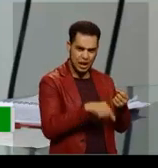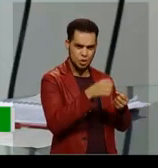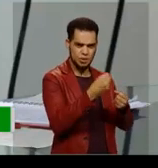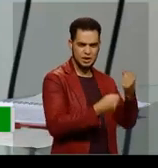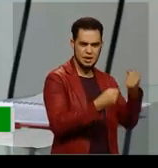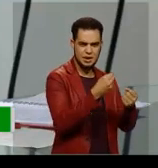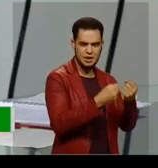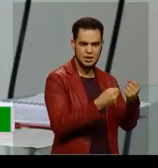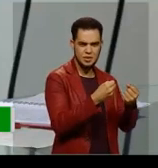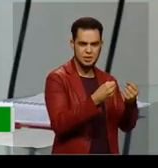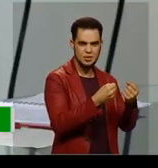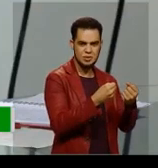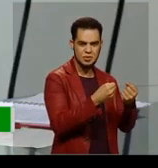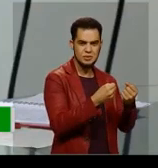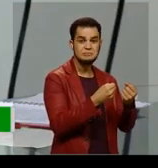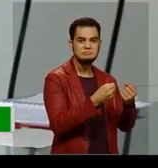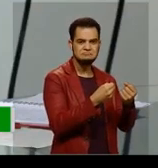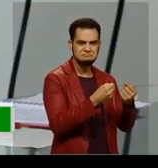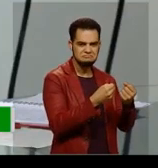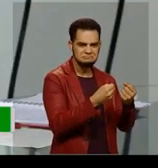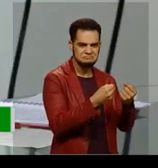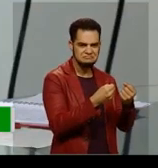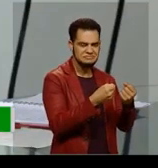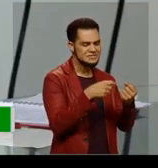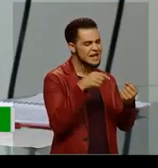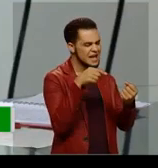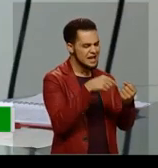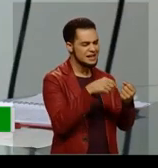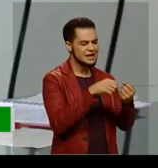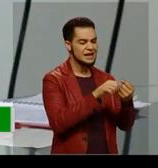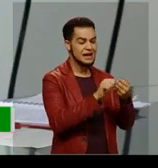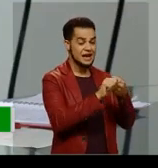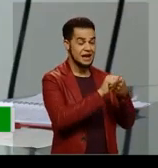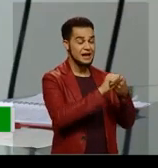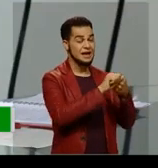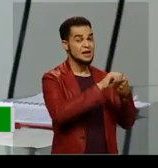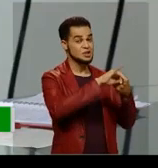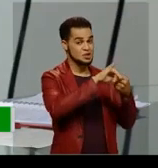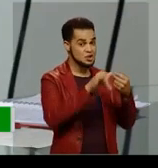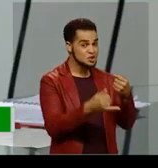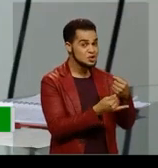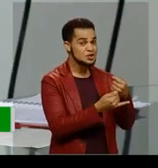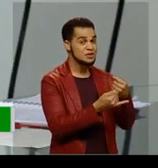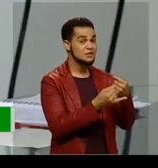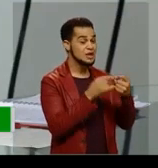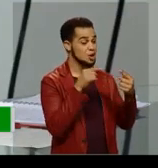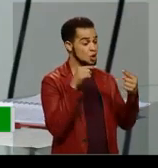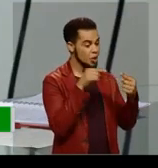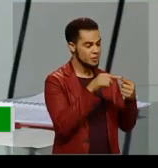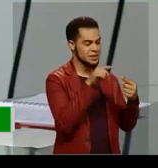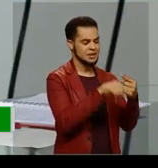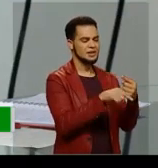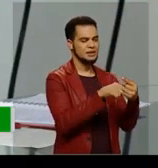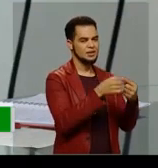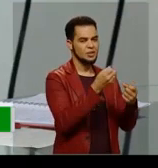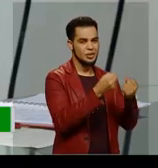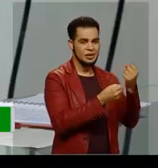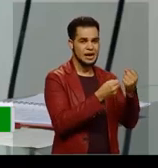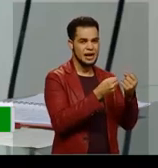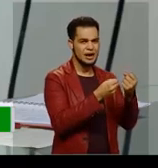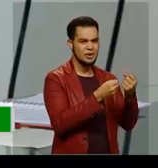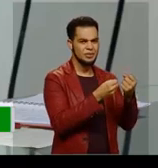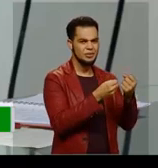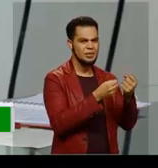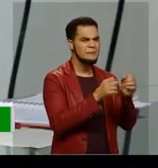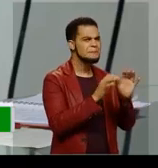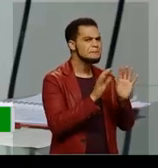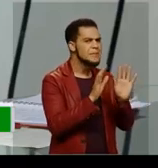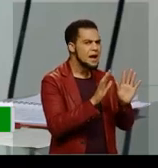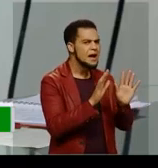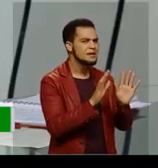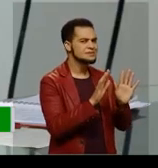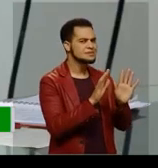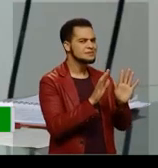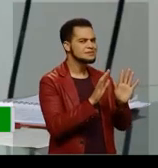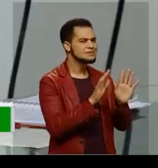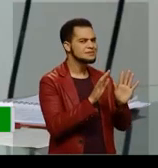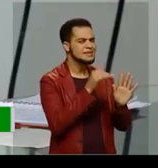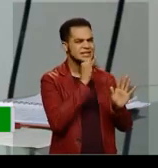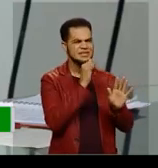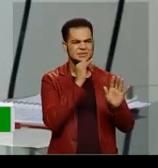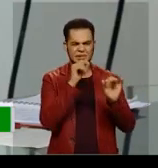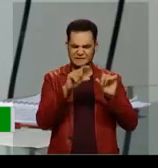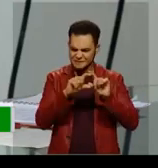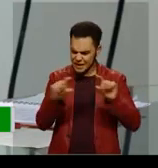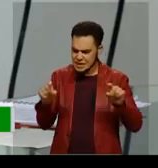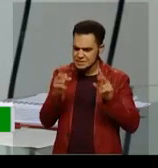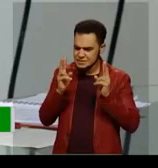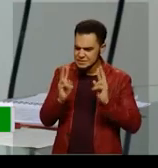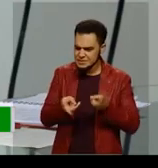adjetivo. Qual classe gramatical? É um adjetivo. É uma característica do carro. Agora, se tiver rápido